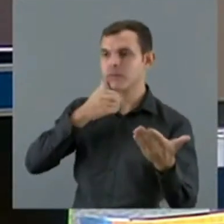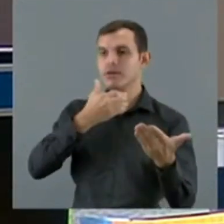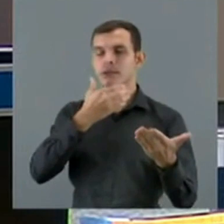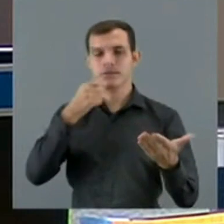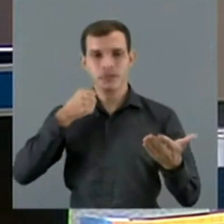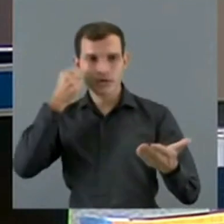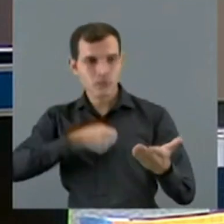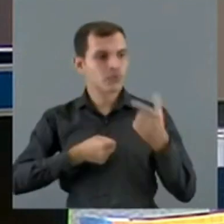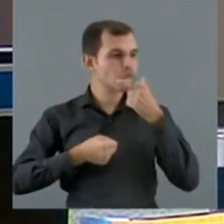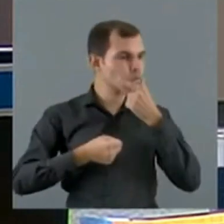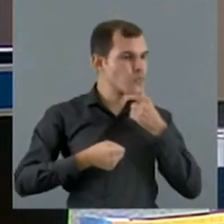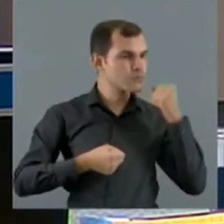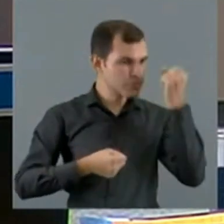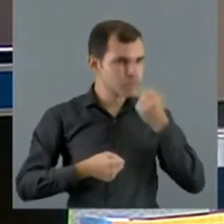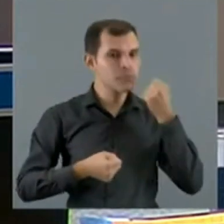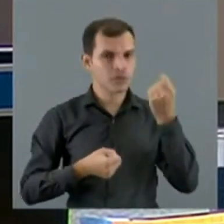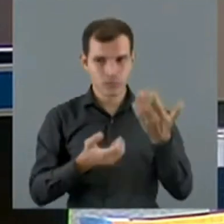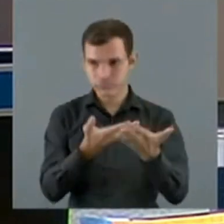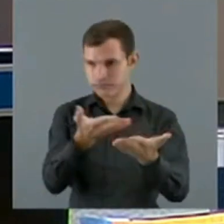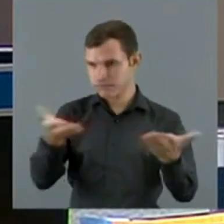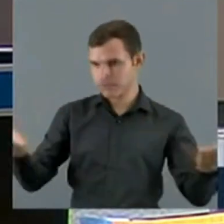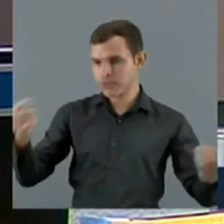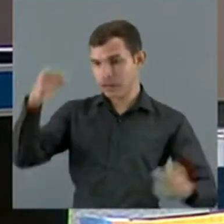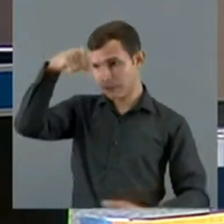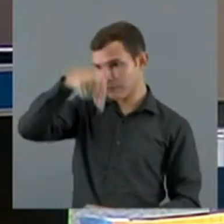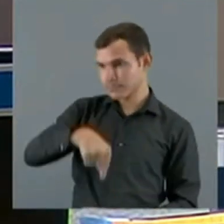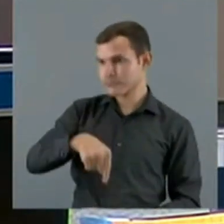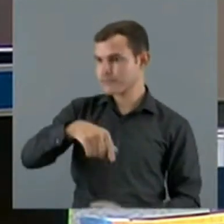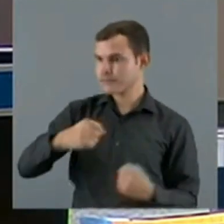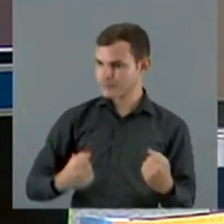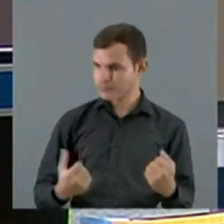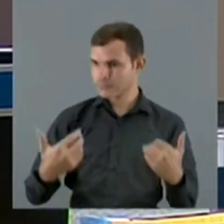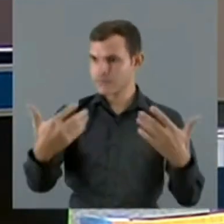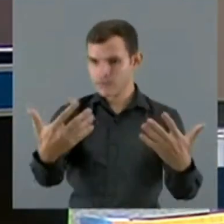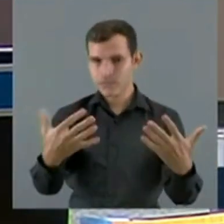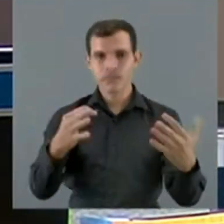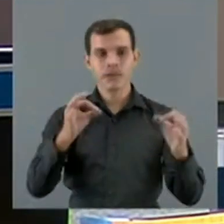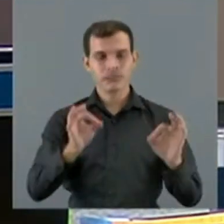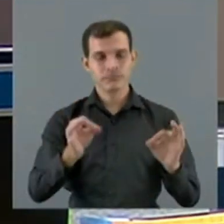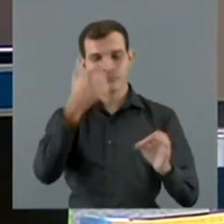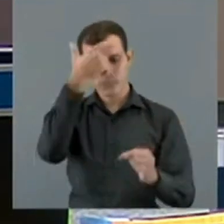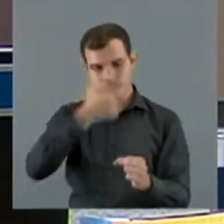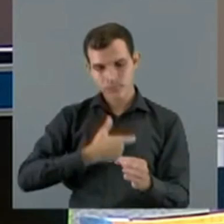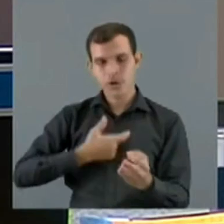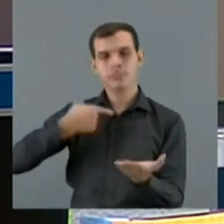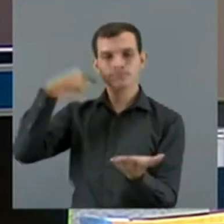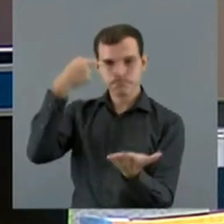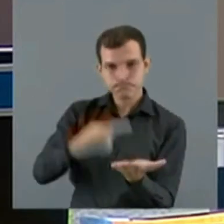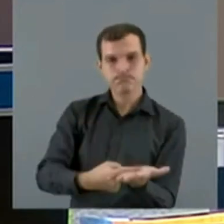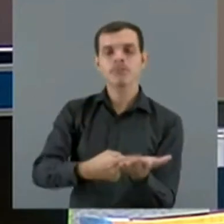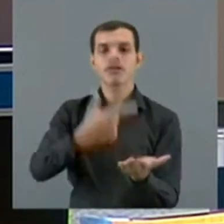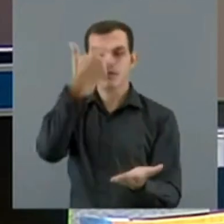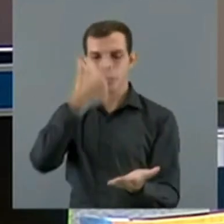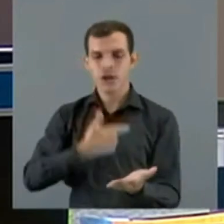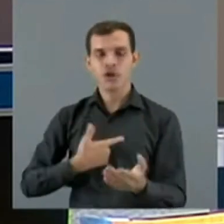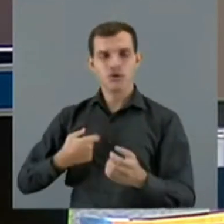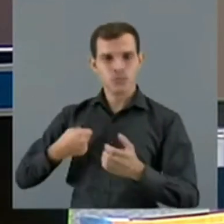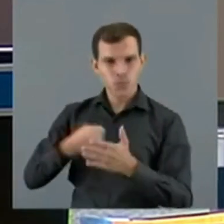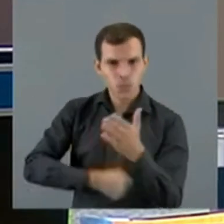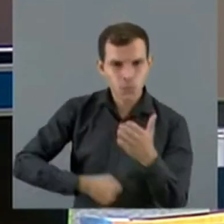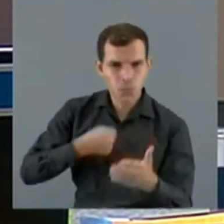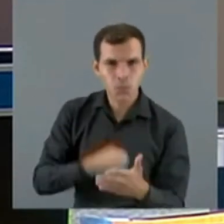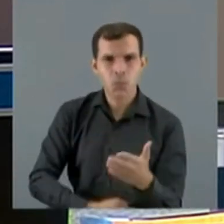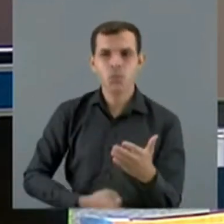senhores senadores, integrantes desse íntegro colegiado, comprometo-me a lutar pelos mais altos ideais